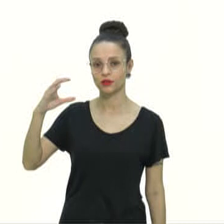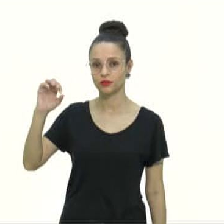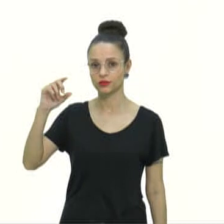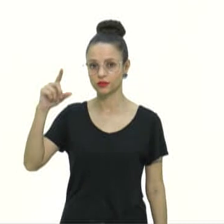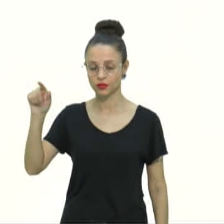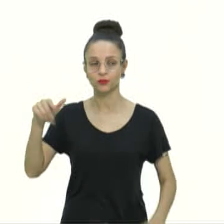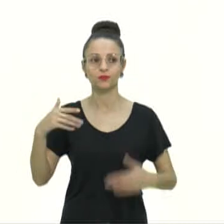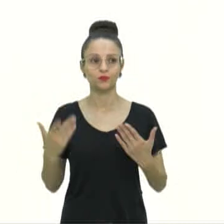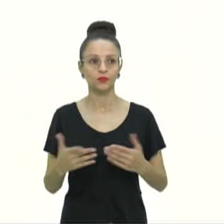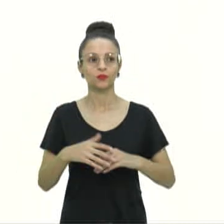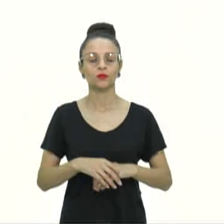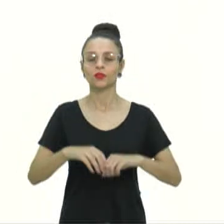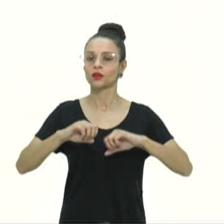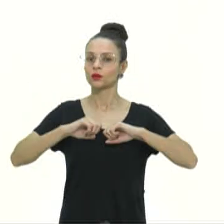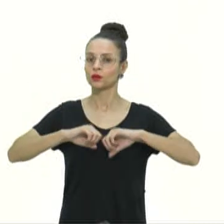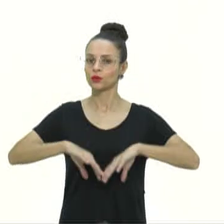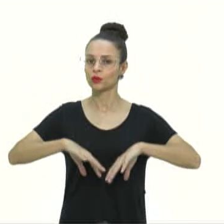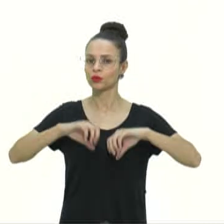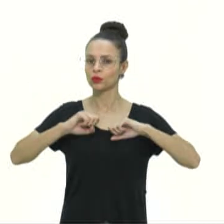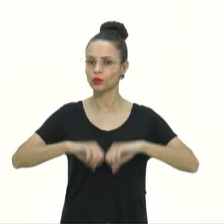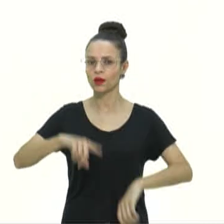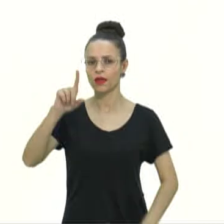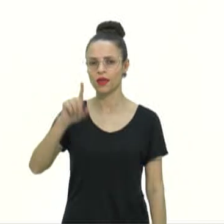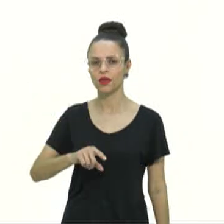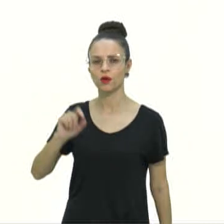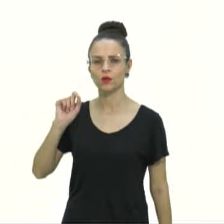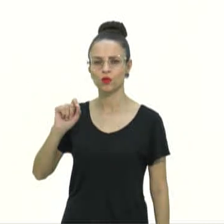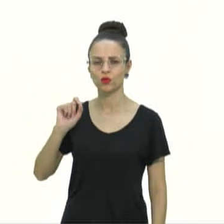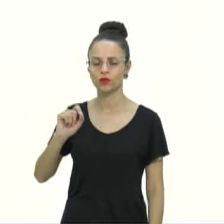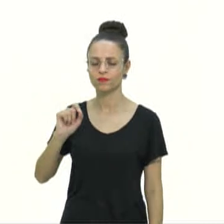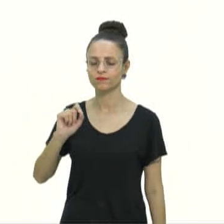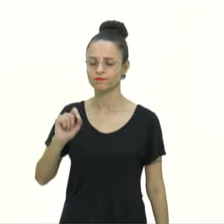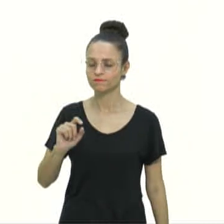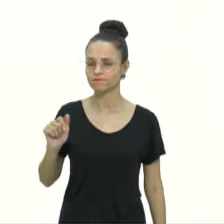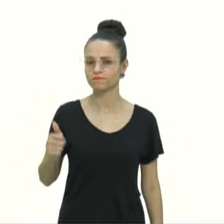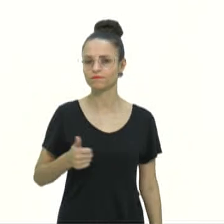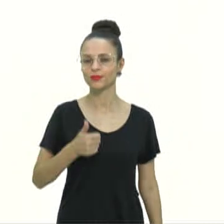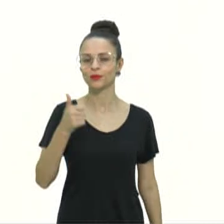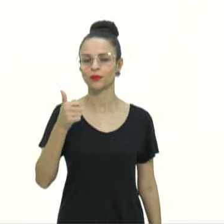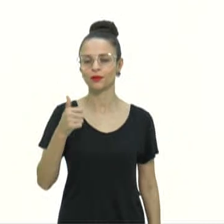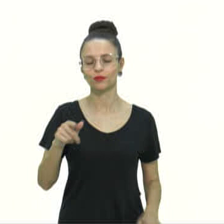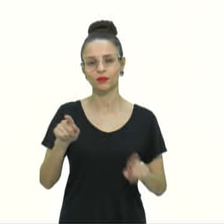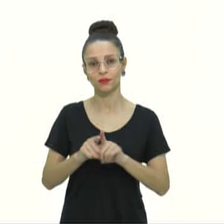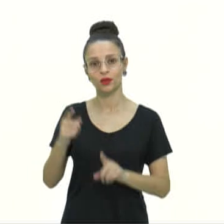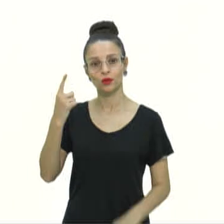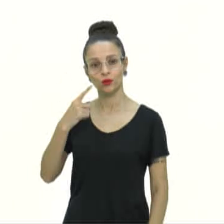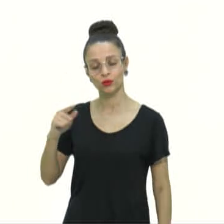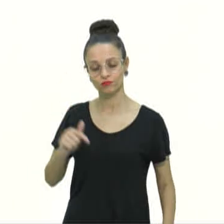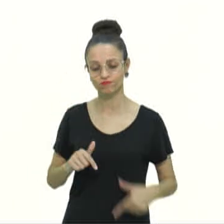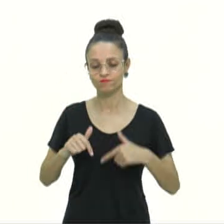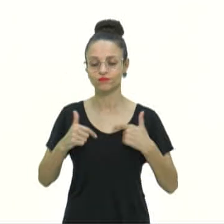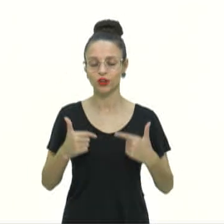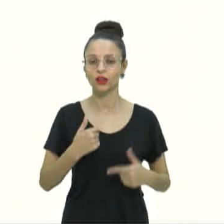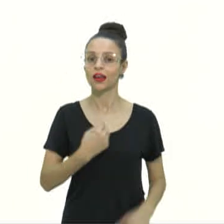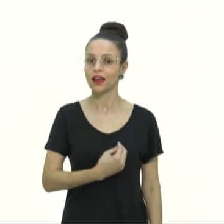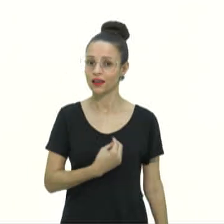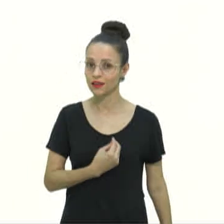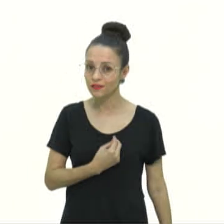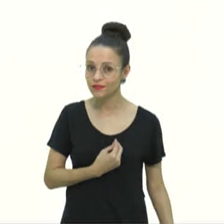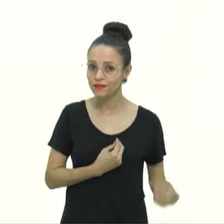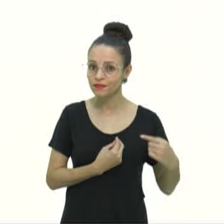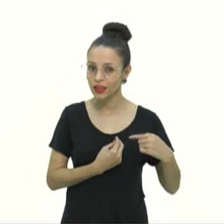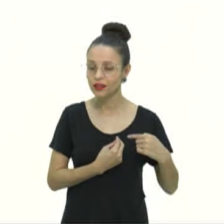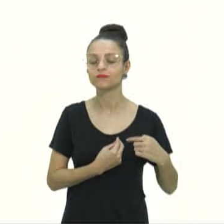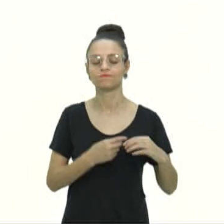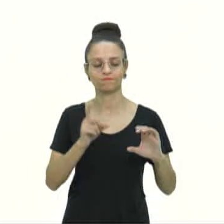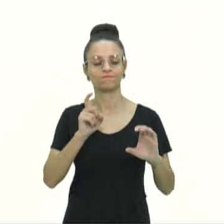Então respirar é o primeiro e último ato da vida. Nossa própria vida depende disso. Já que